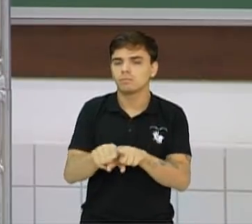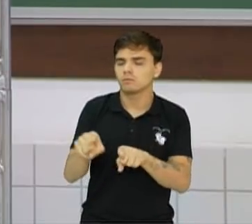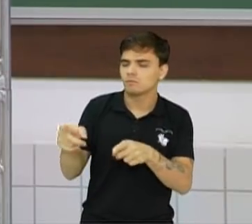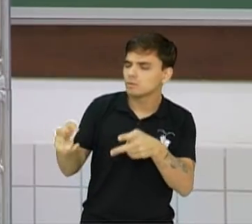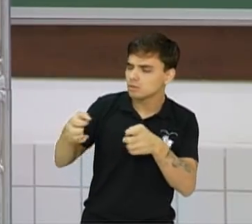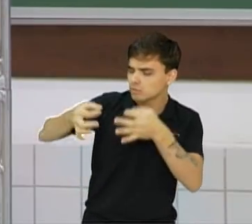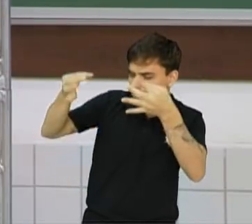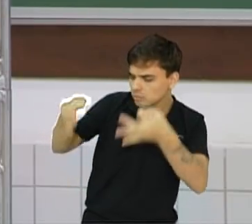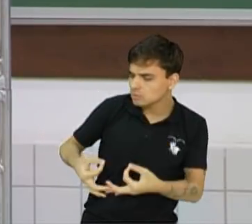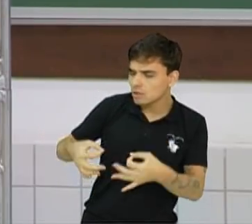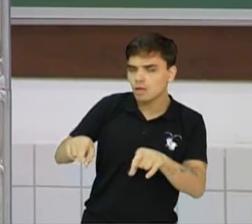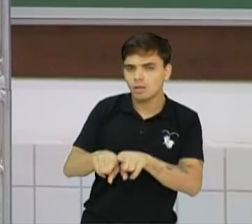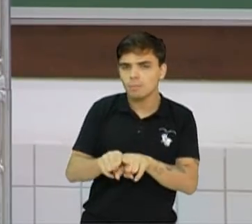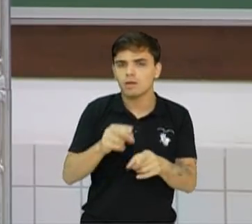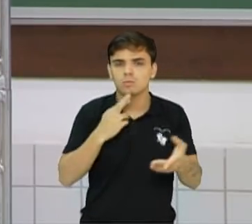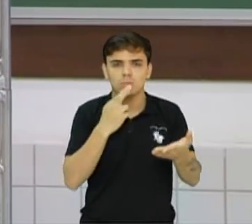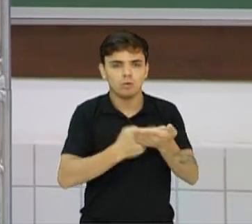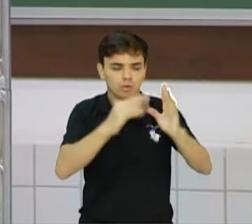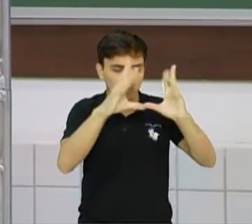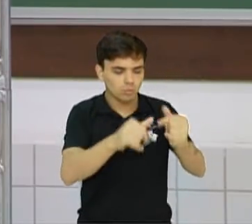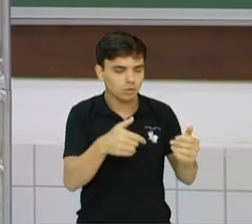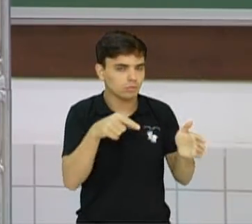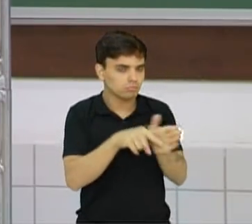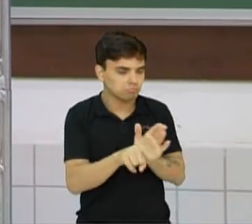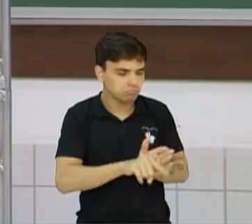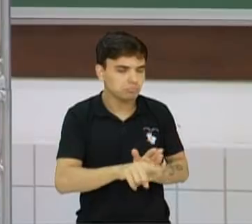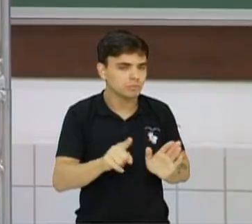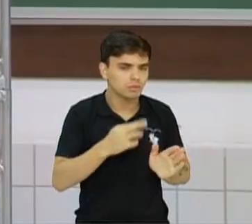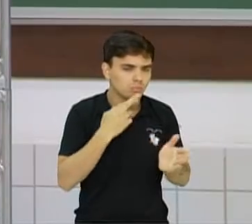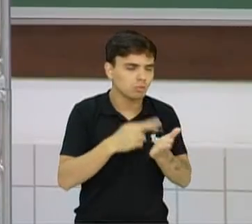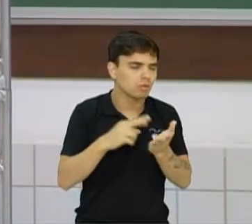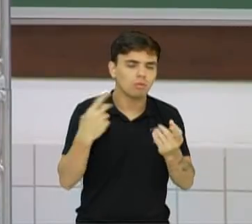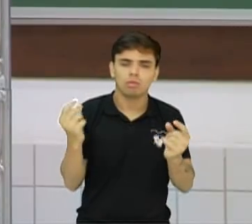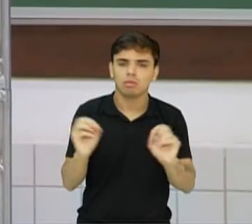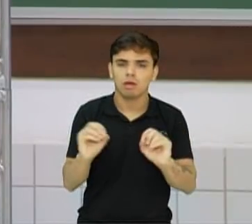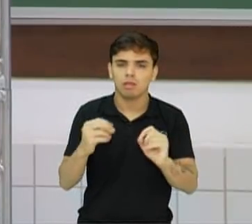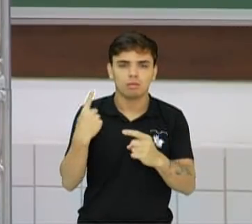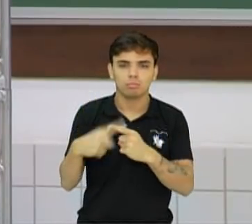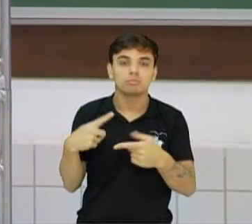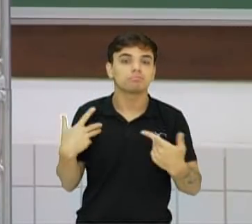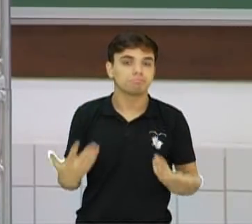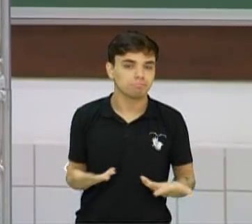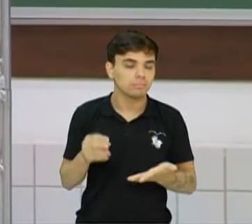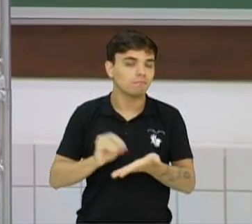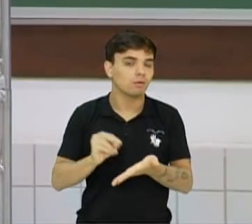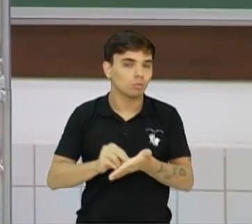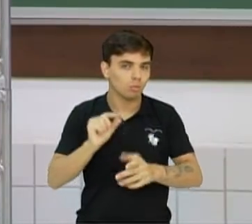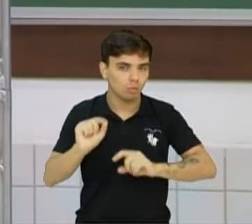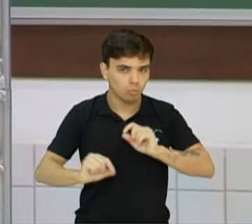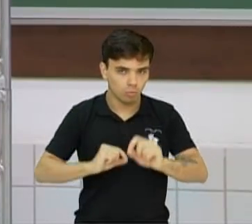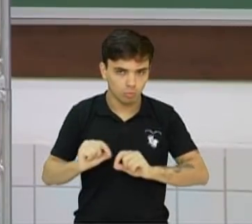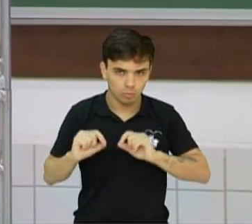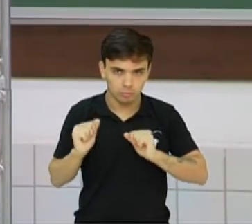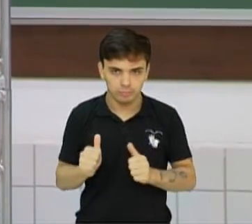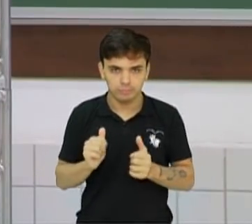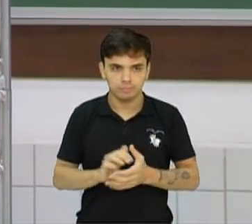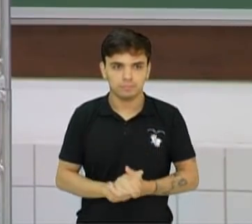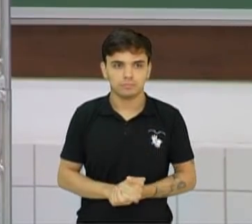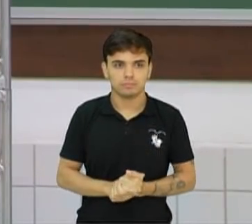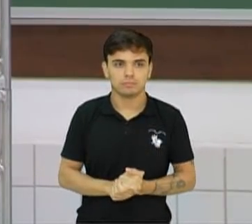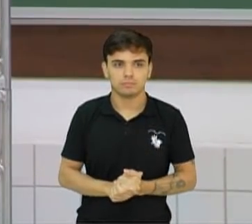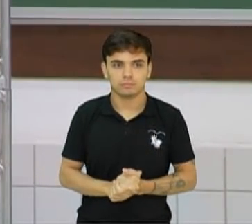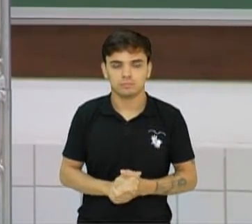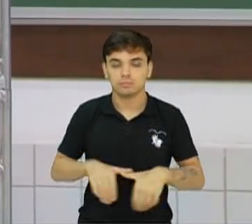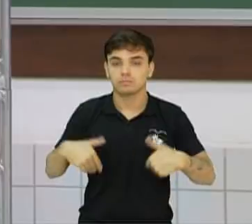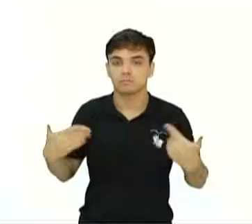tudo certinho, se você respondeu todas. Não respondeu, por quê? Por que não respondeu? O que faltou fazer? Ok? Let's go!